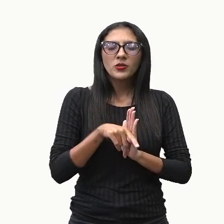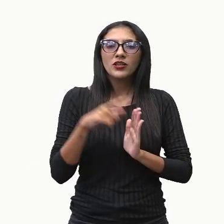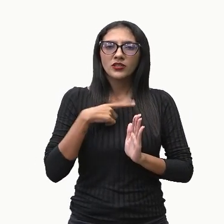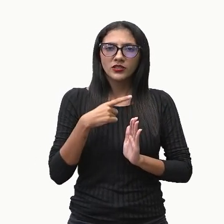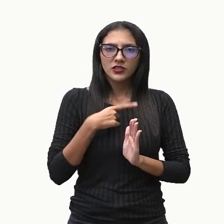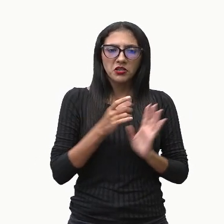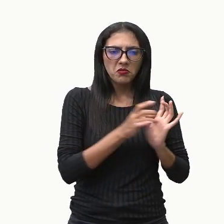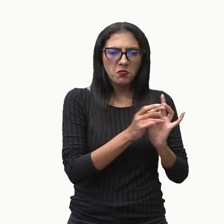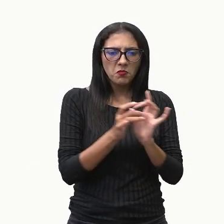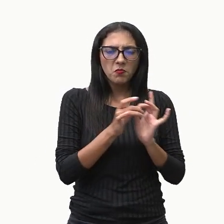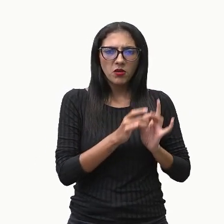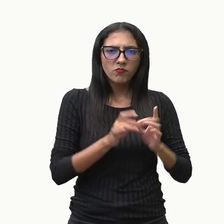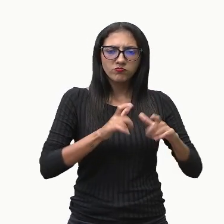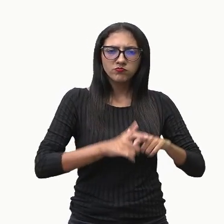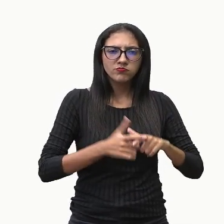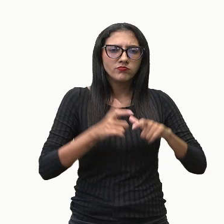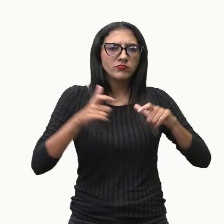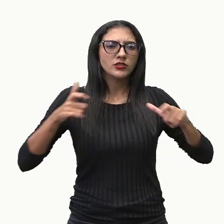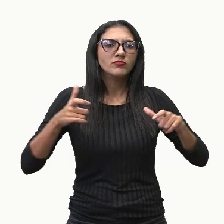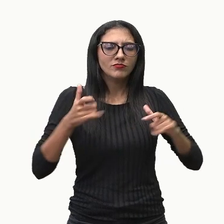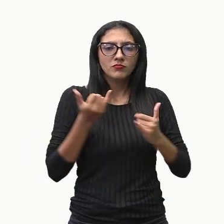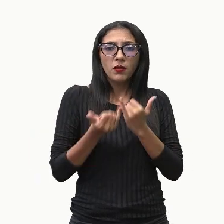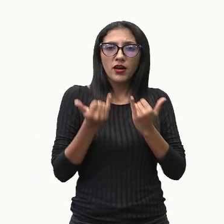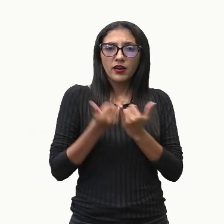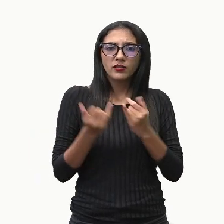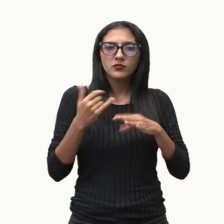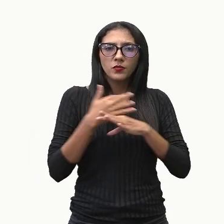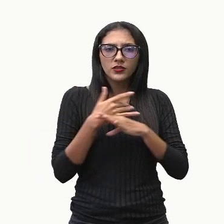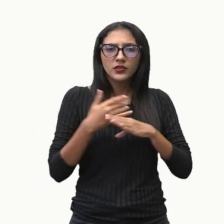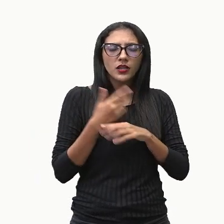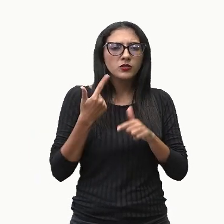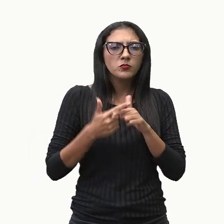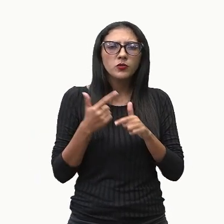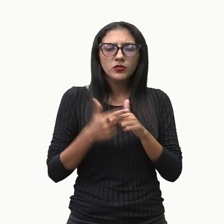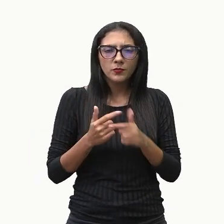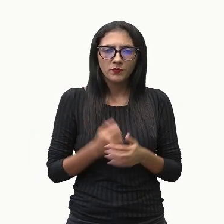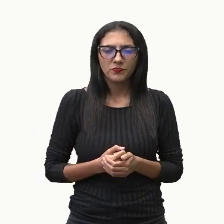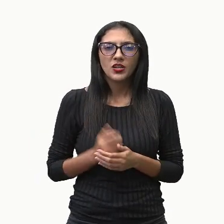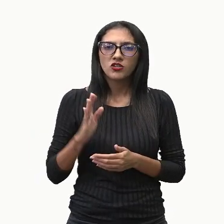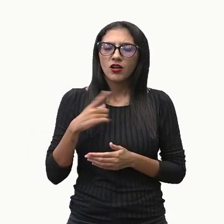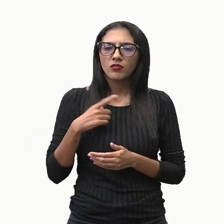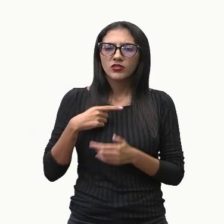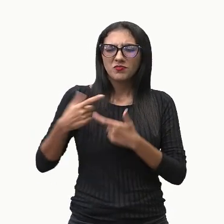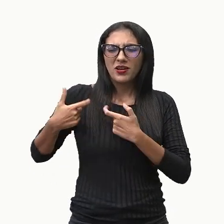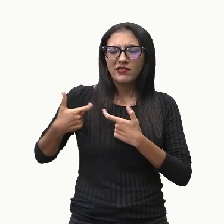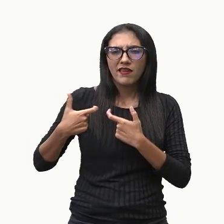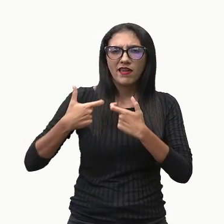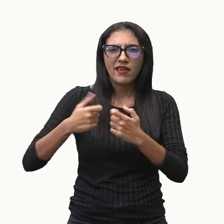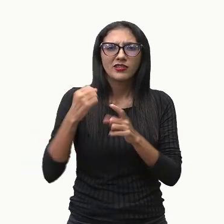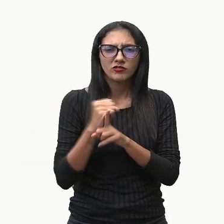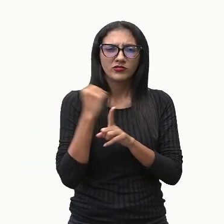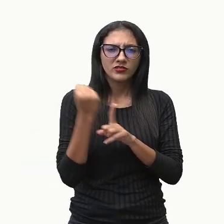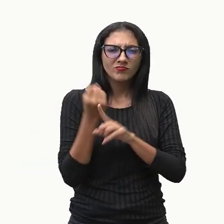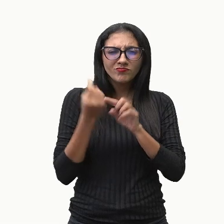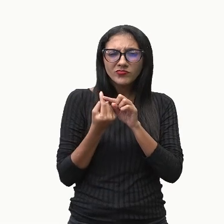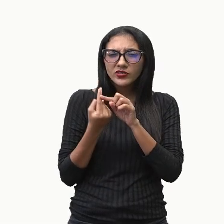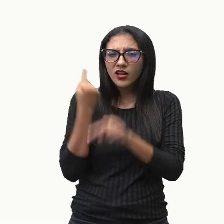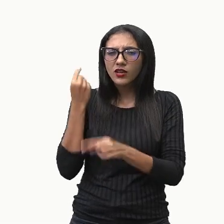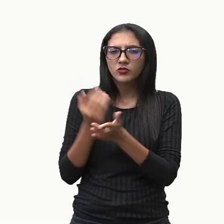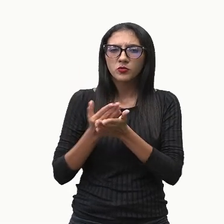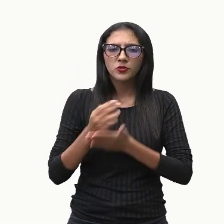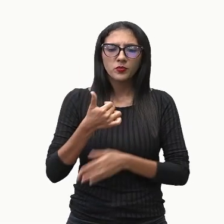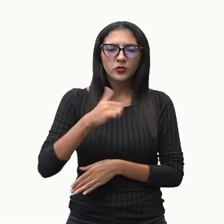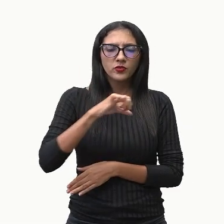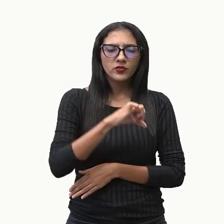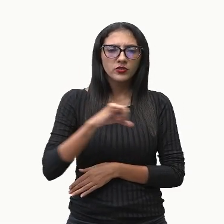cresceu muito lá por conta da guerra civil na Somália, que começou em 1991